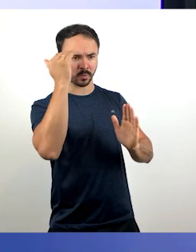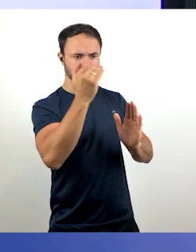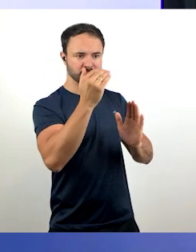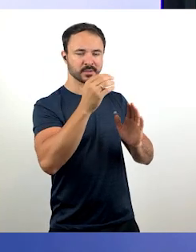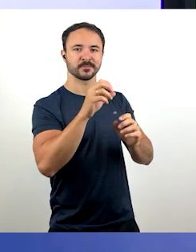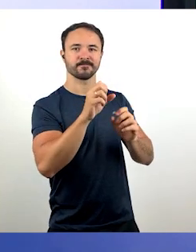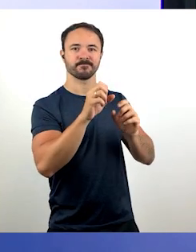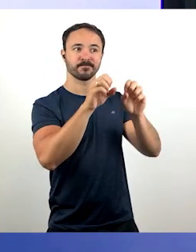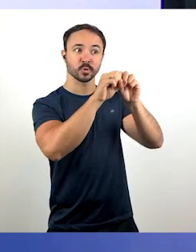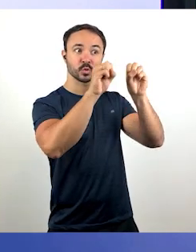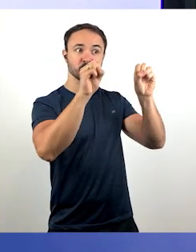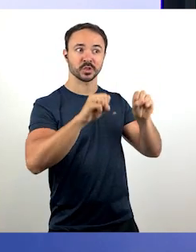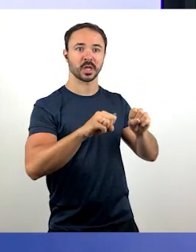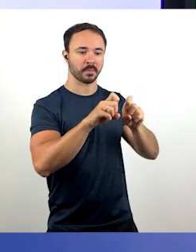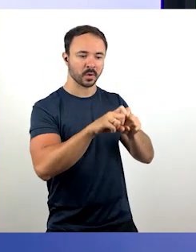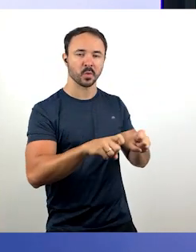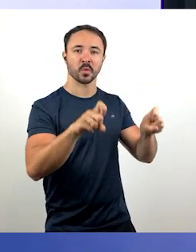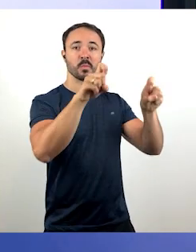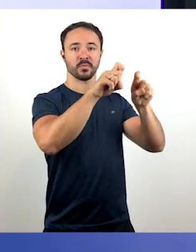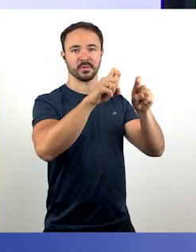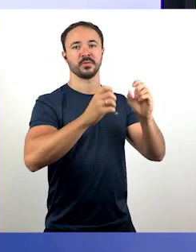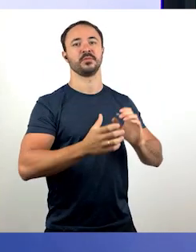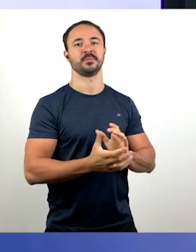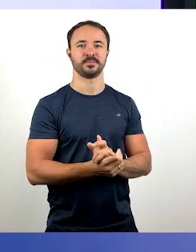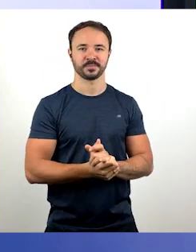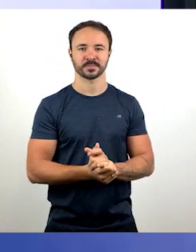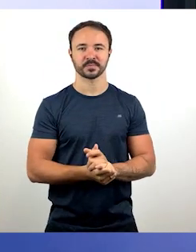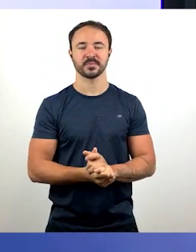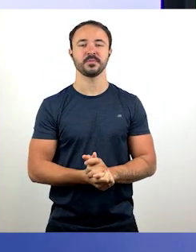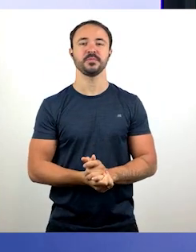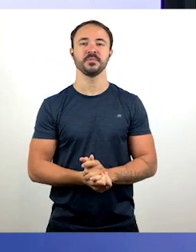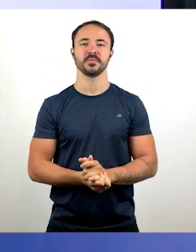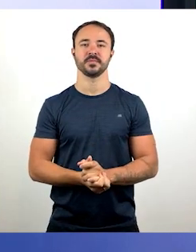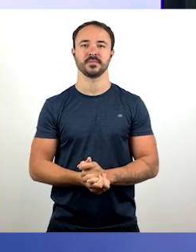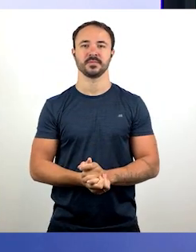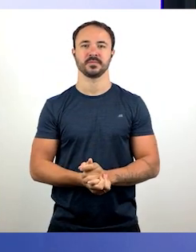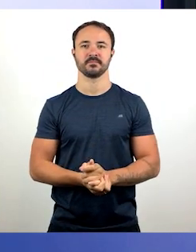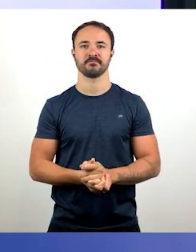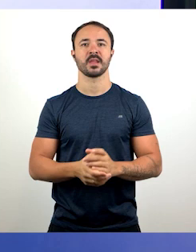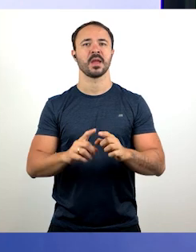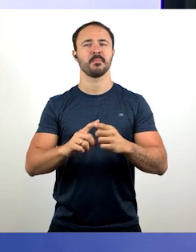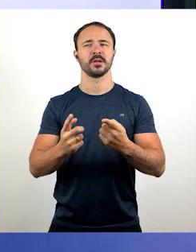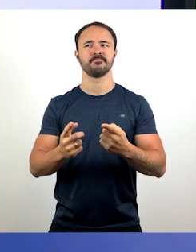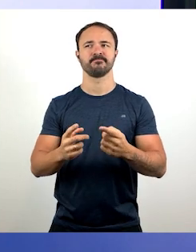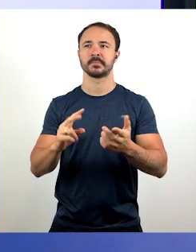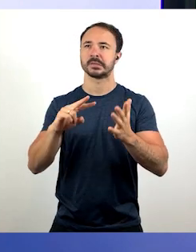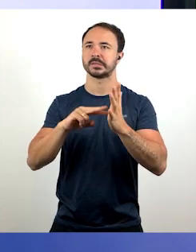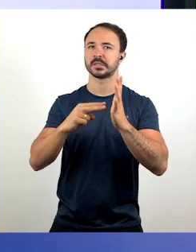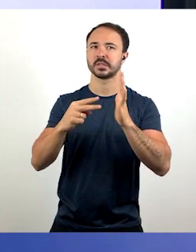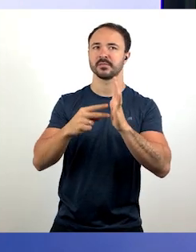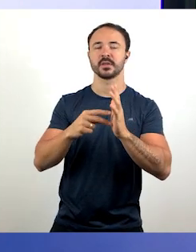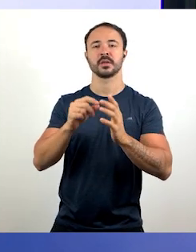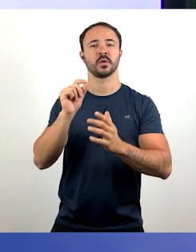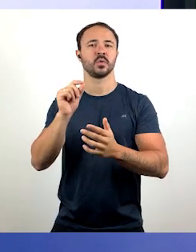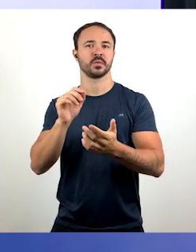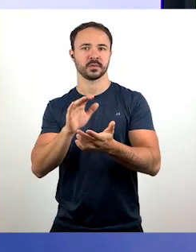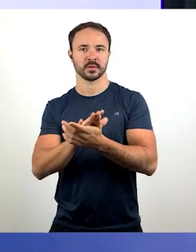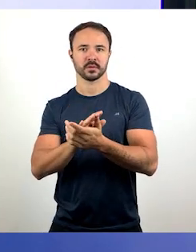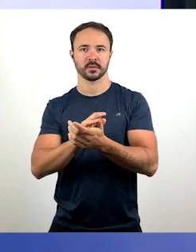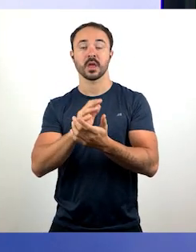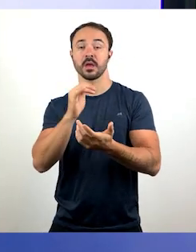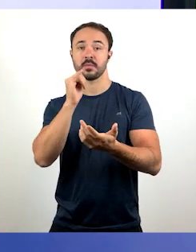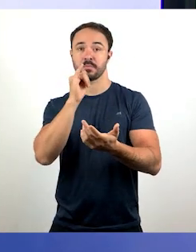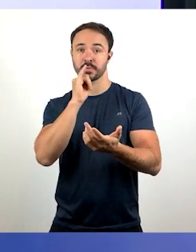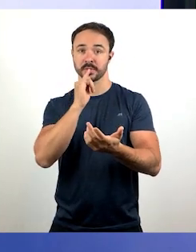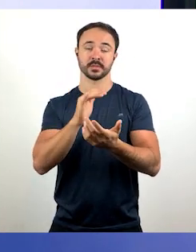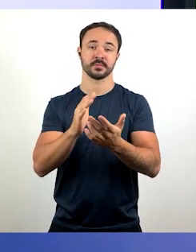à informação de um corpo de leis que é constituído como um sistema. Mas o que isso significa? Significa